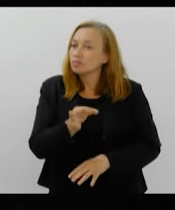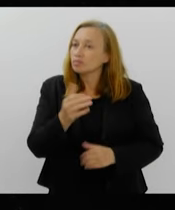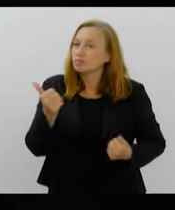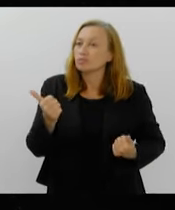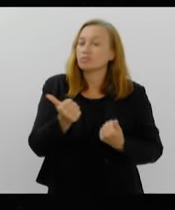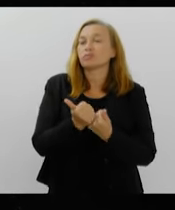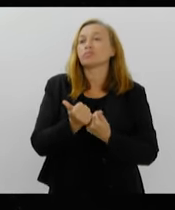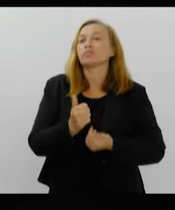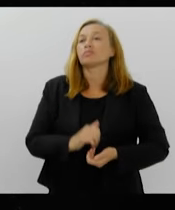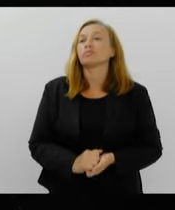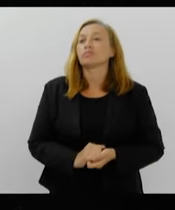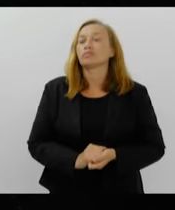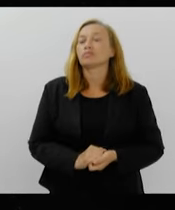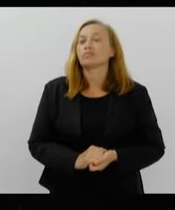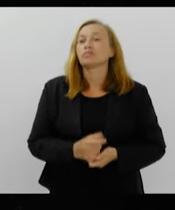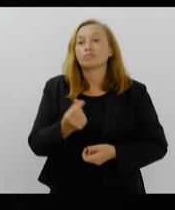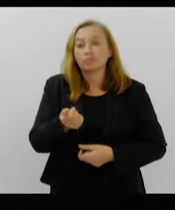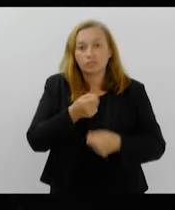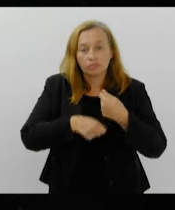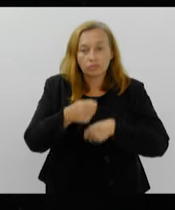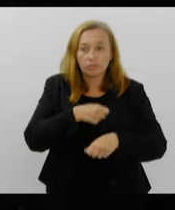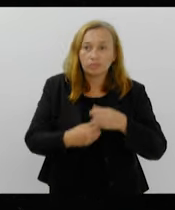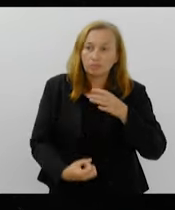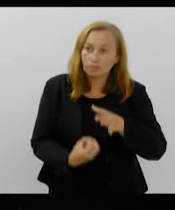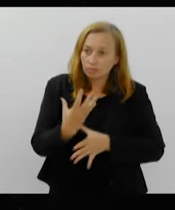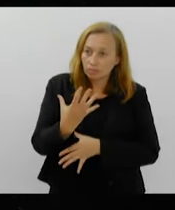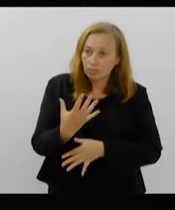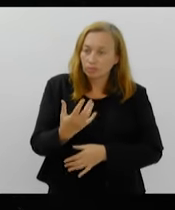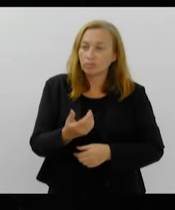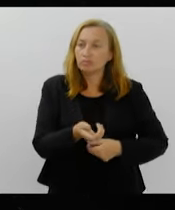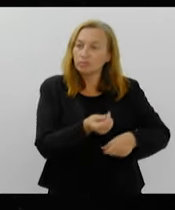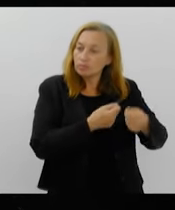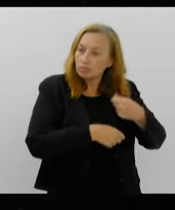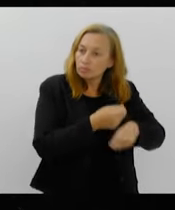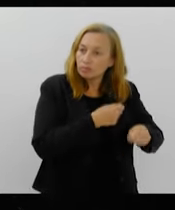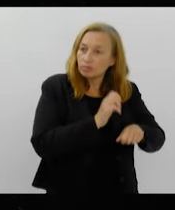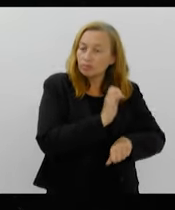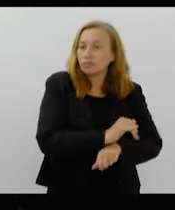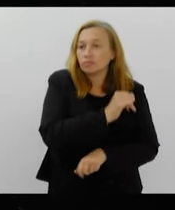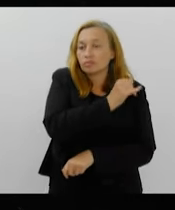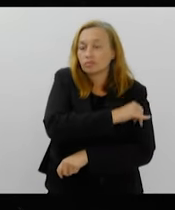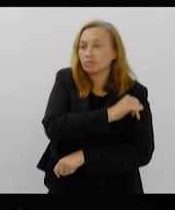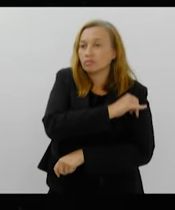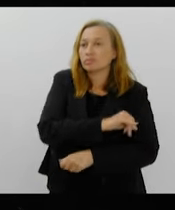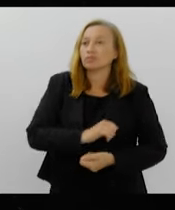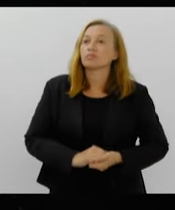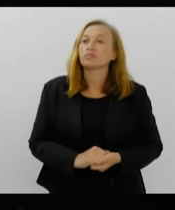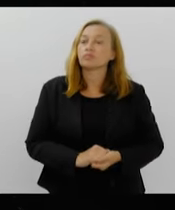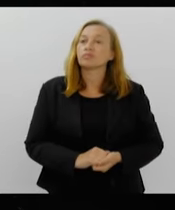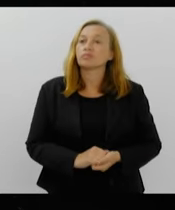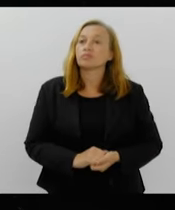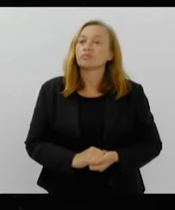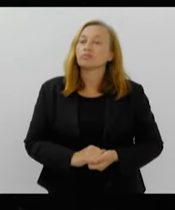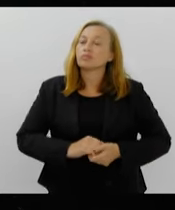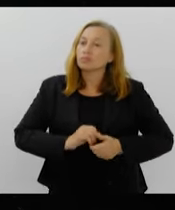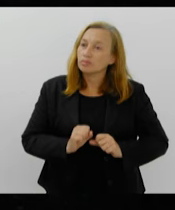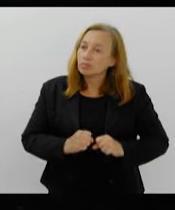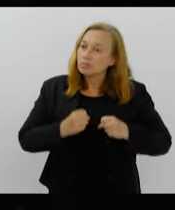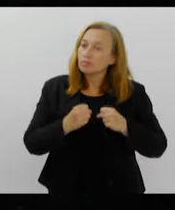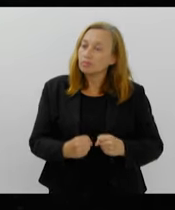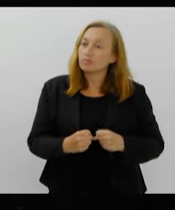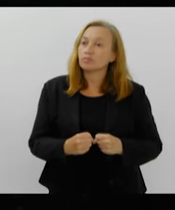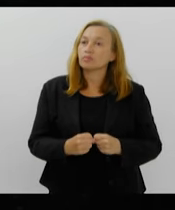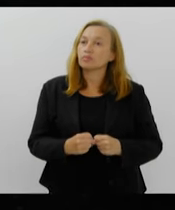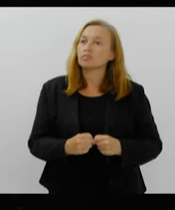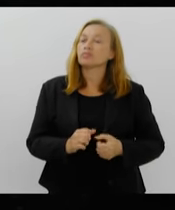colabora para que a economia criativa para a economia do Estado do Rio de Janeiro se mantenha firme e